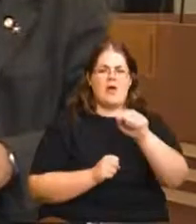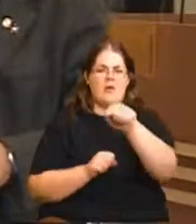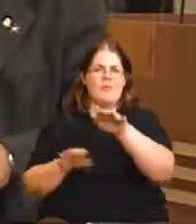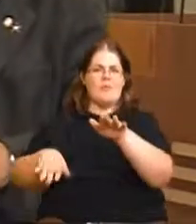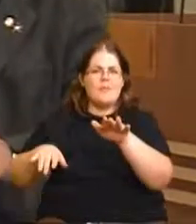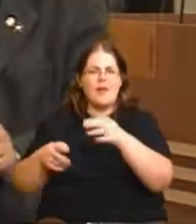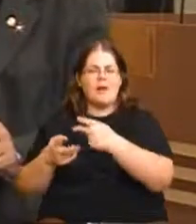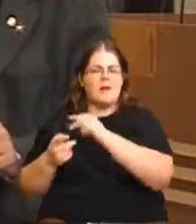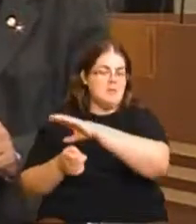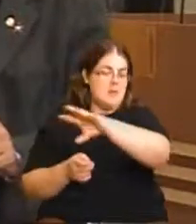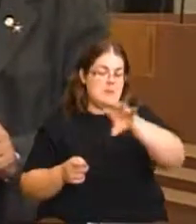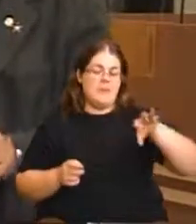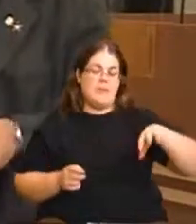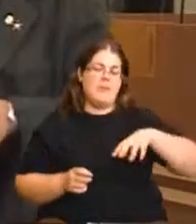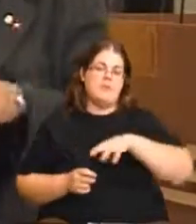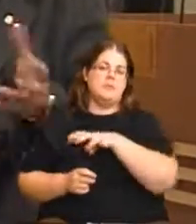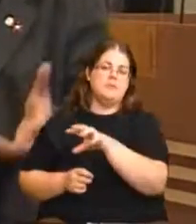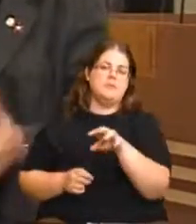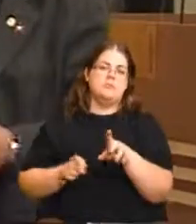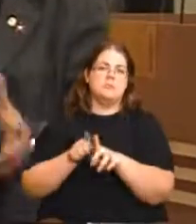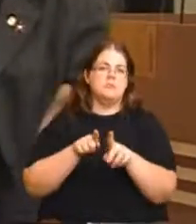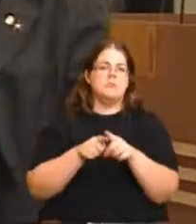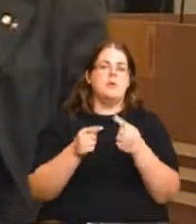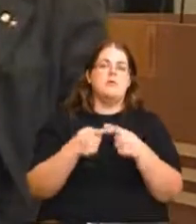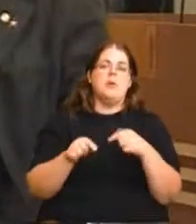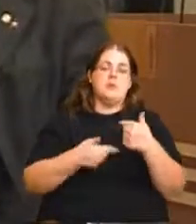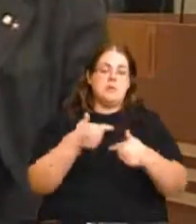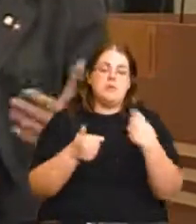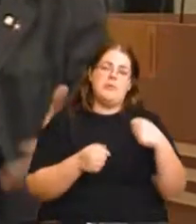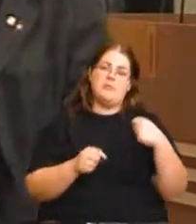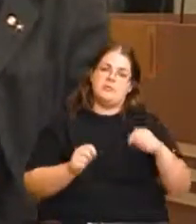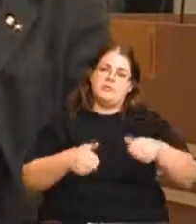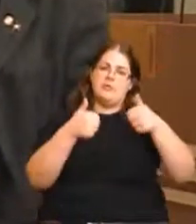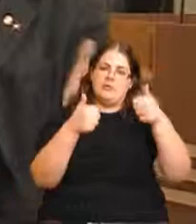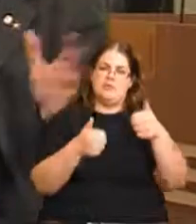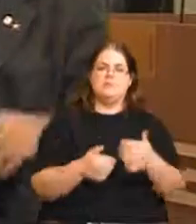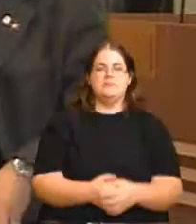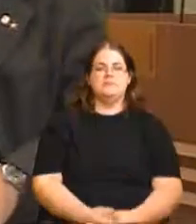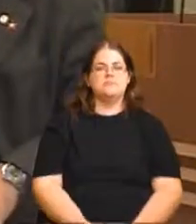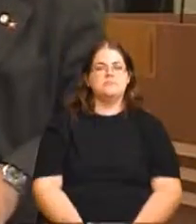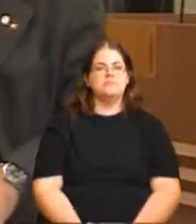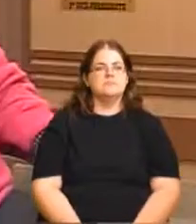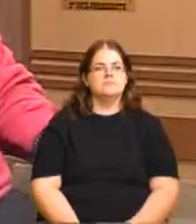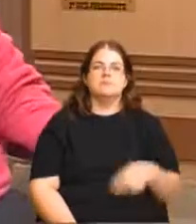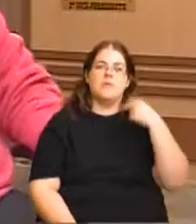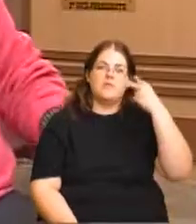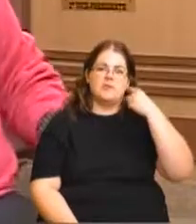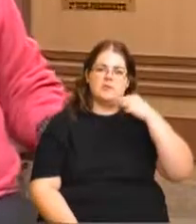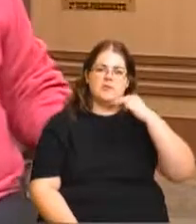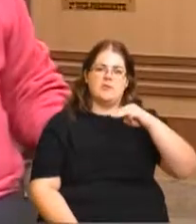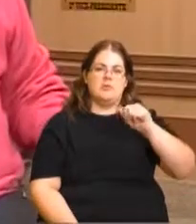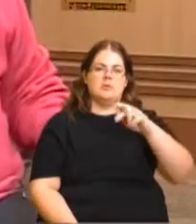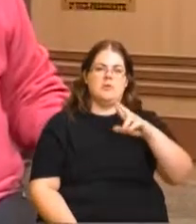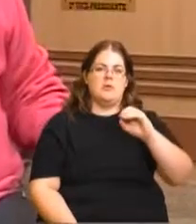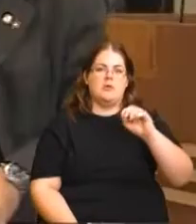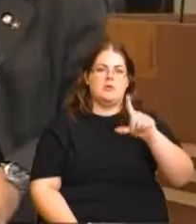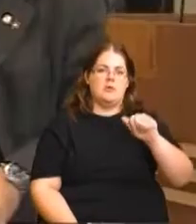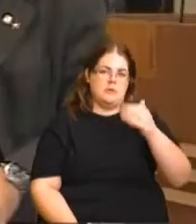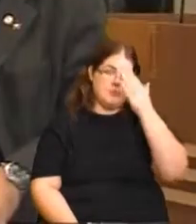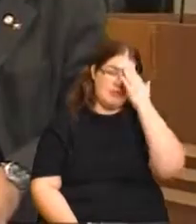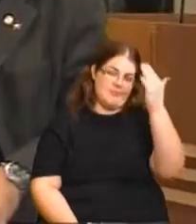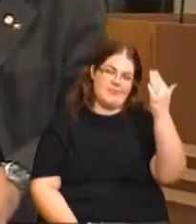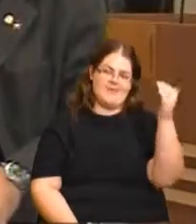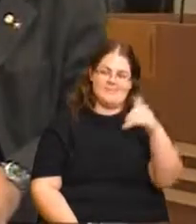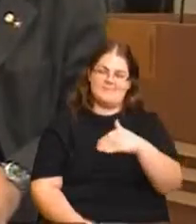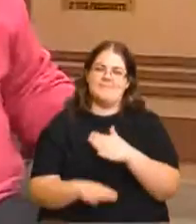os bairros na praia que estão surgindo, e a estrutura de serviço continua aquela arcaica de 20 anos atrás. Vereador Marcos Ferreira, muito obrigado pela